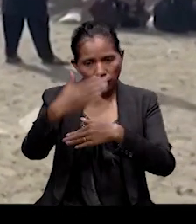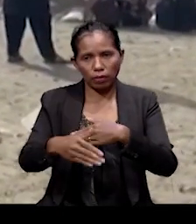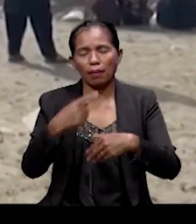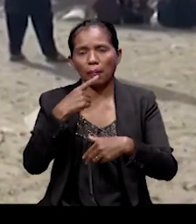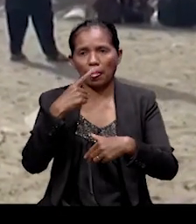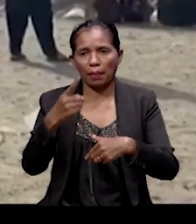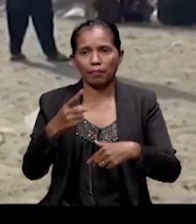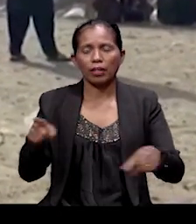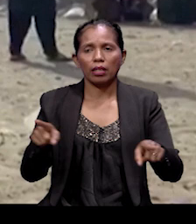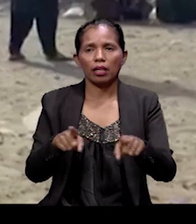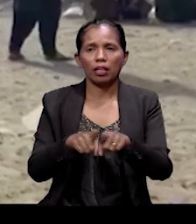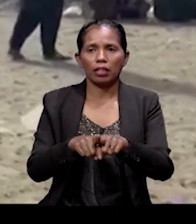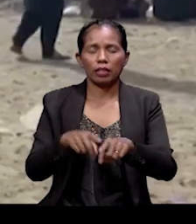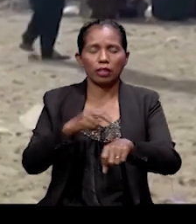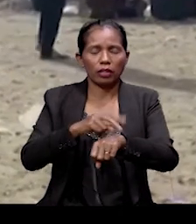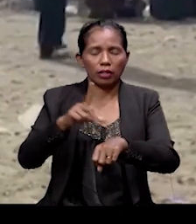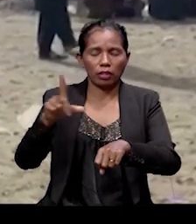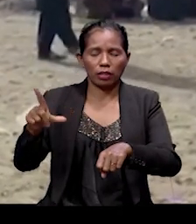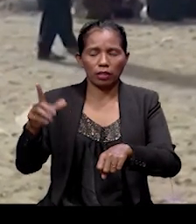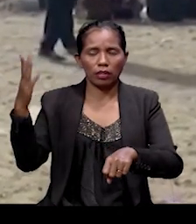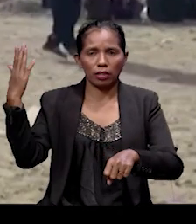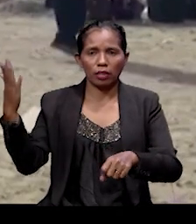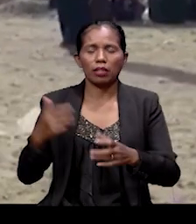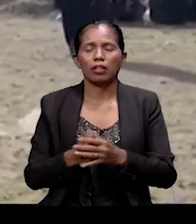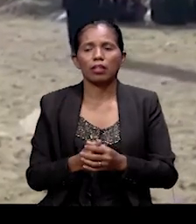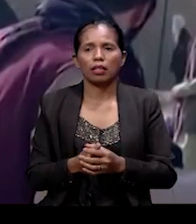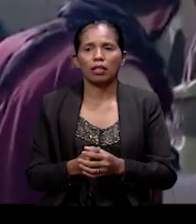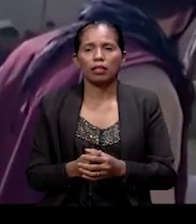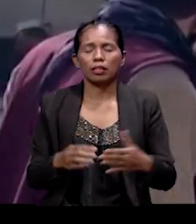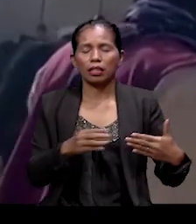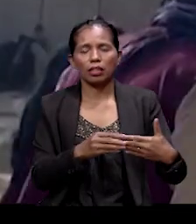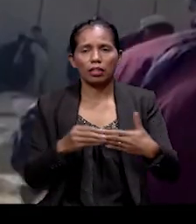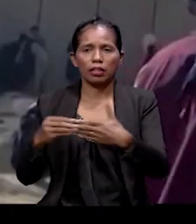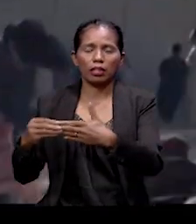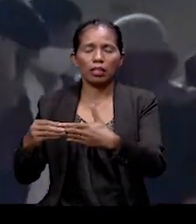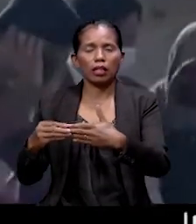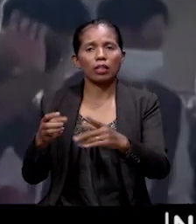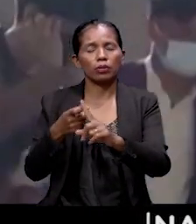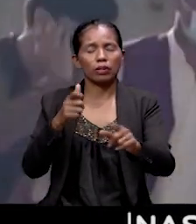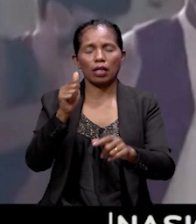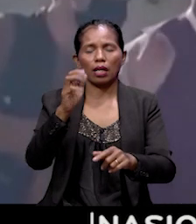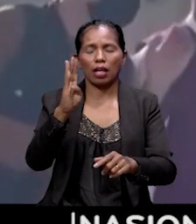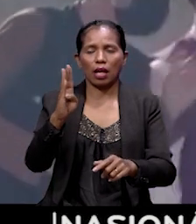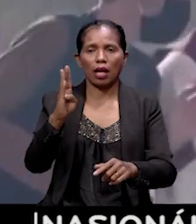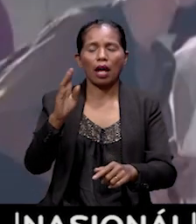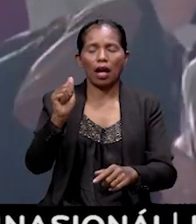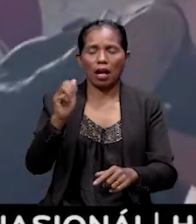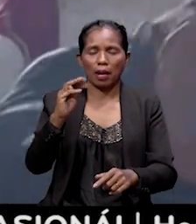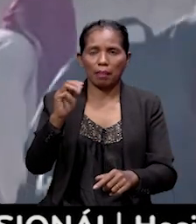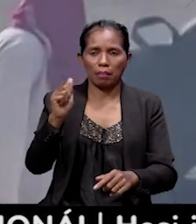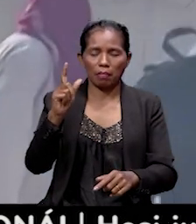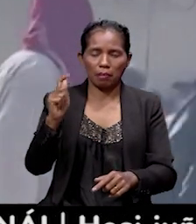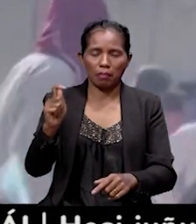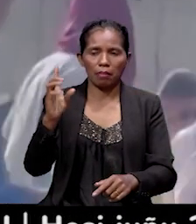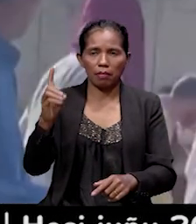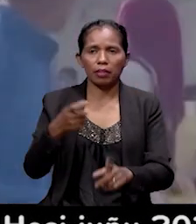conhecido hanesan Frente Nacional Resistência e a Vale Panchir nebe lider husi Ahmad Massoud o an husi comandante Sam Massoud nebe